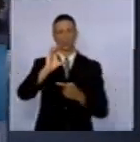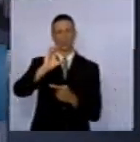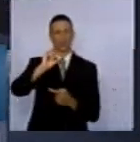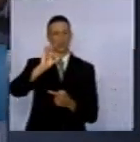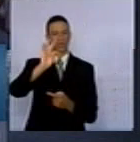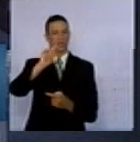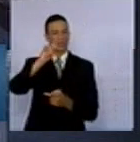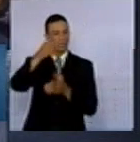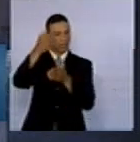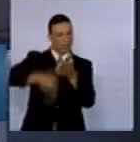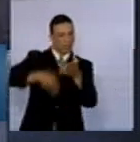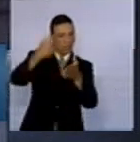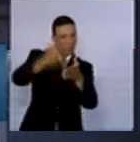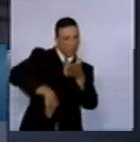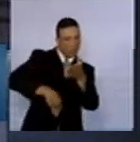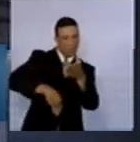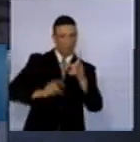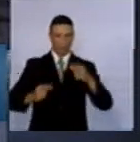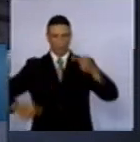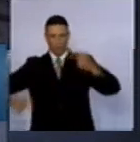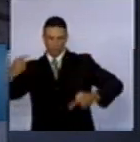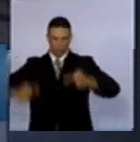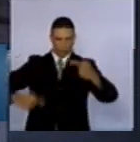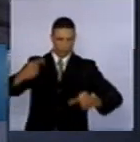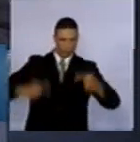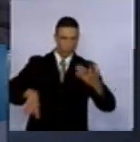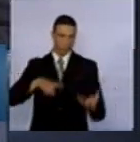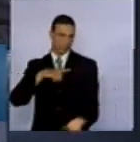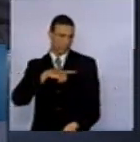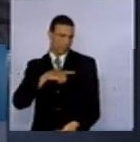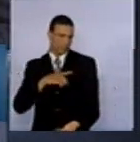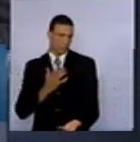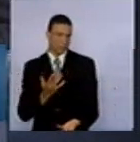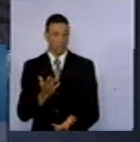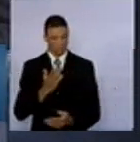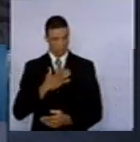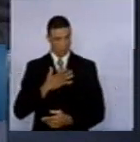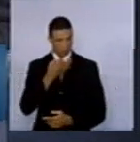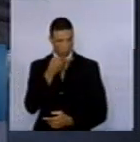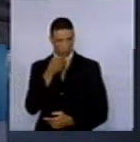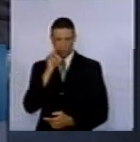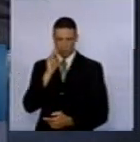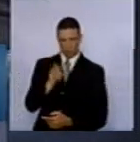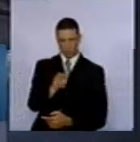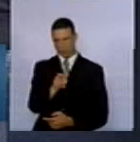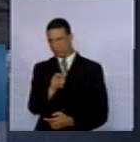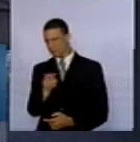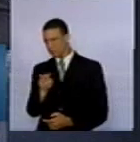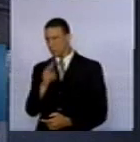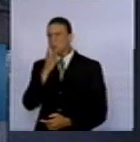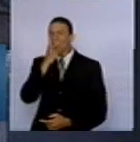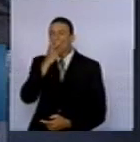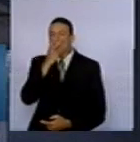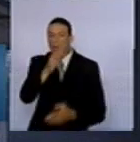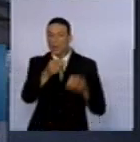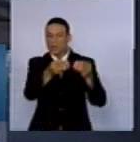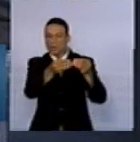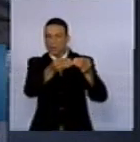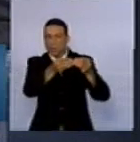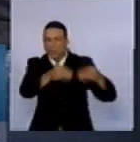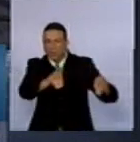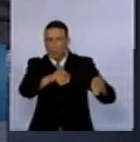esse mercado há mais do que poderia ser regulamentado o que eu vejo talvez não seja um prejuízo senhor Ministro